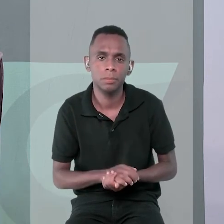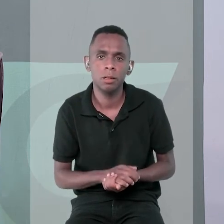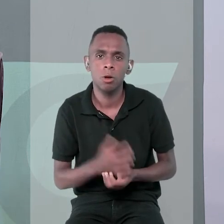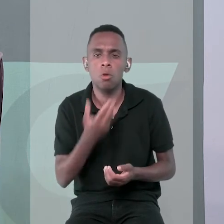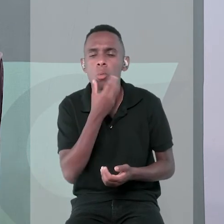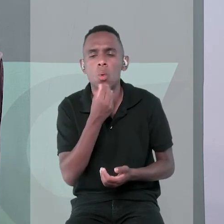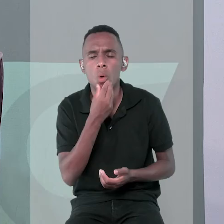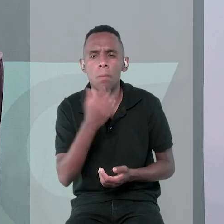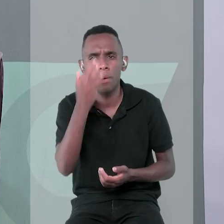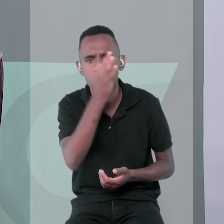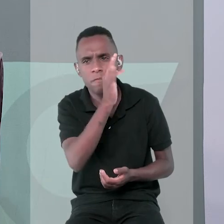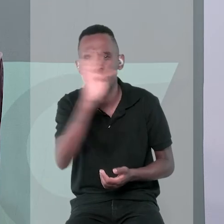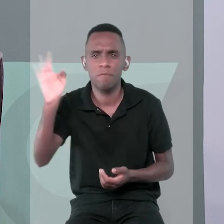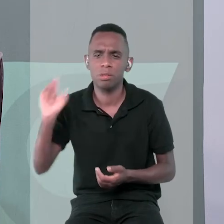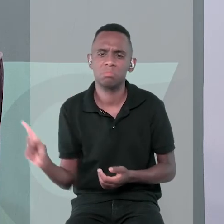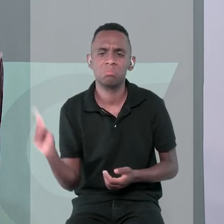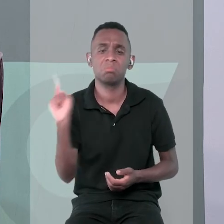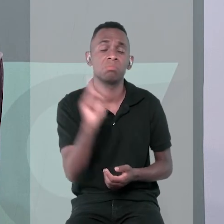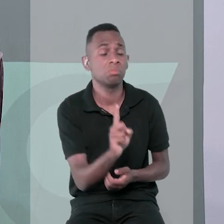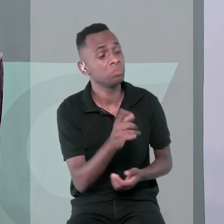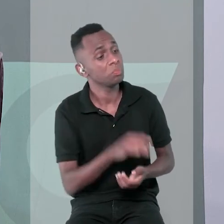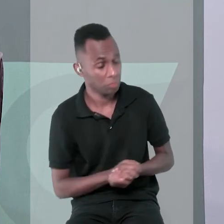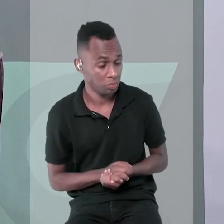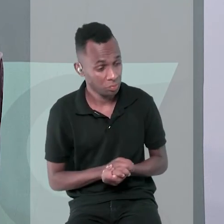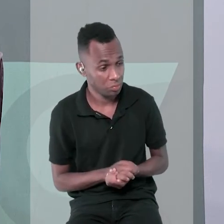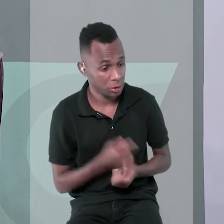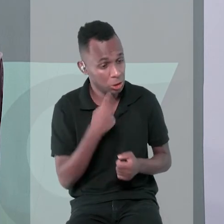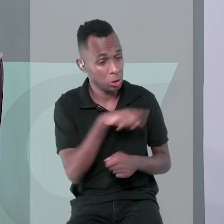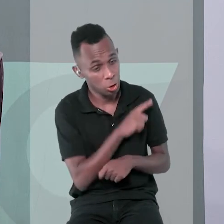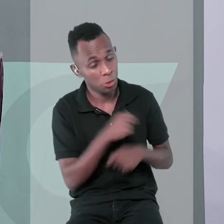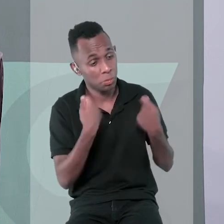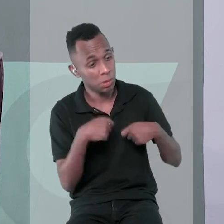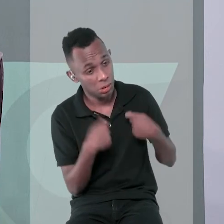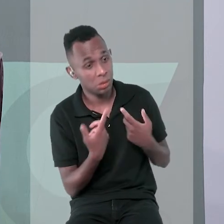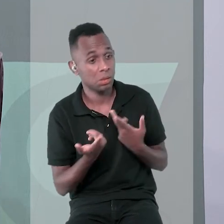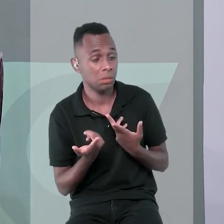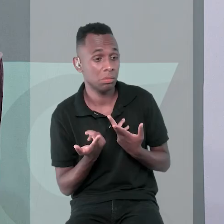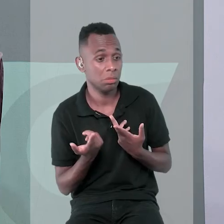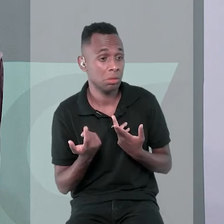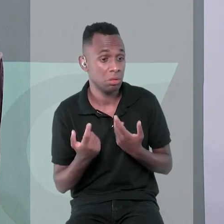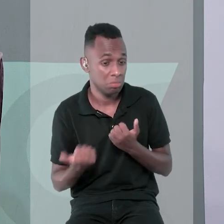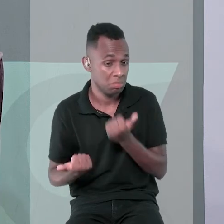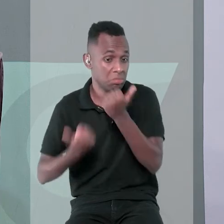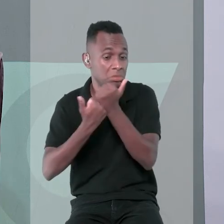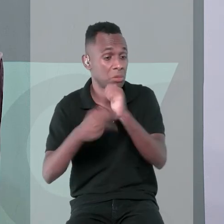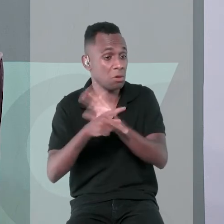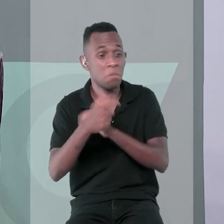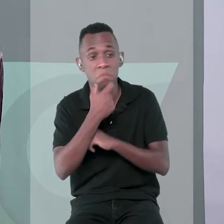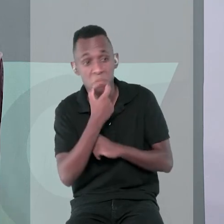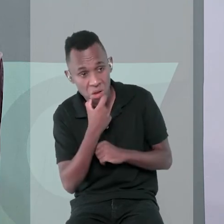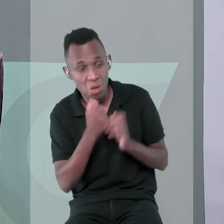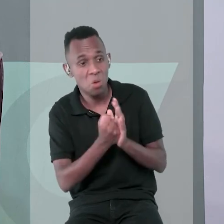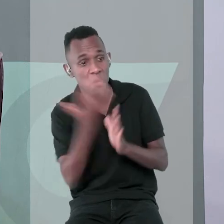um francês, um nobre, falar assim, olha, a gente vai ter que... Está vindo um reforço dos ingleses, eles